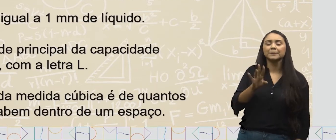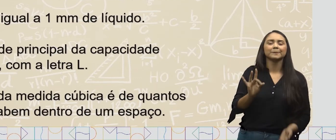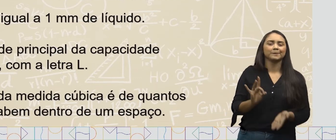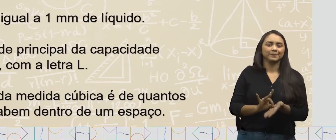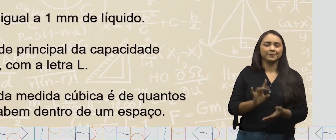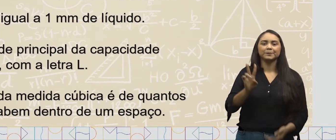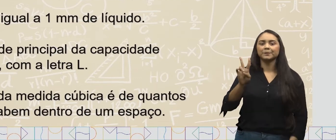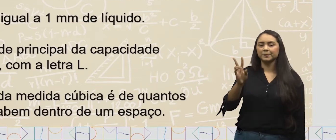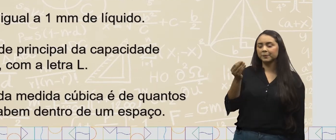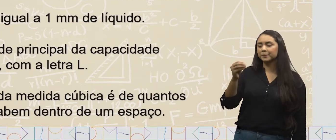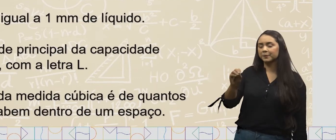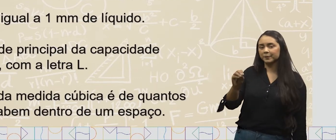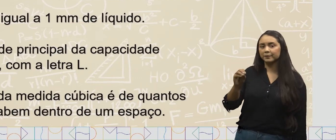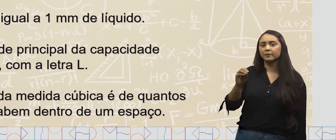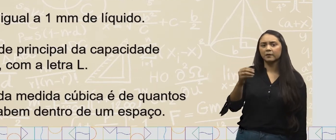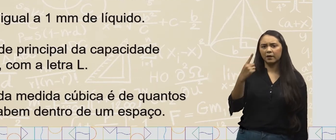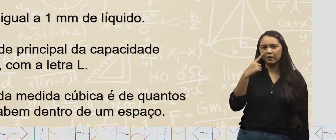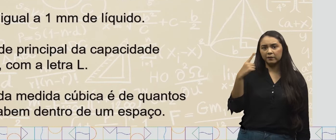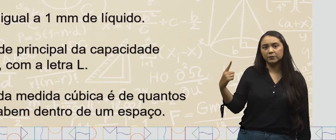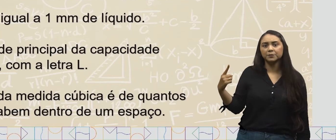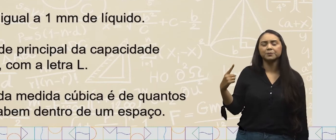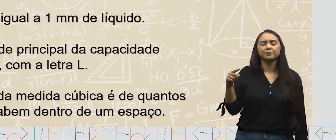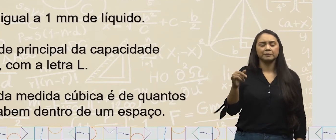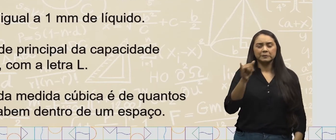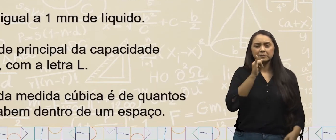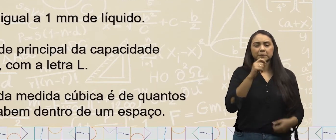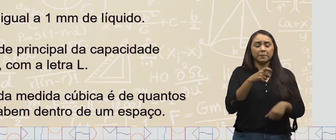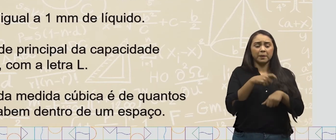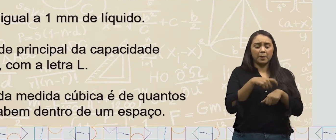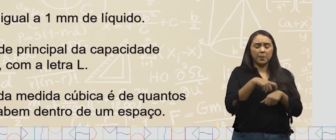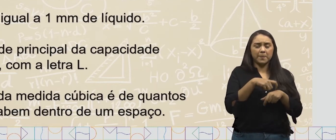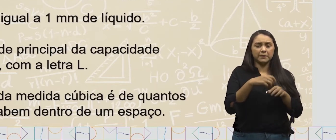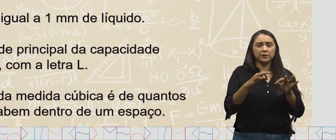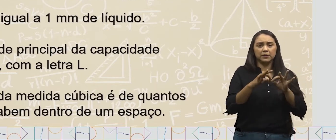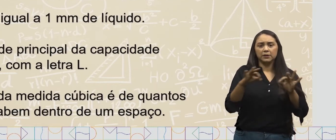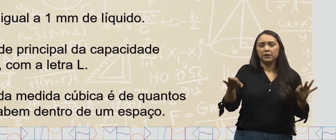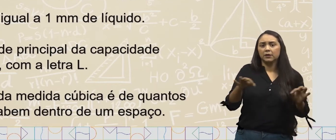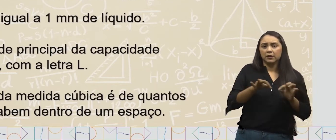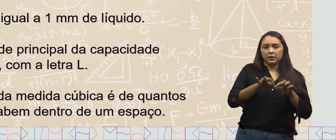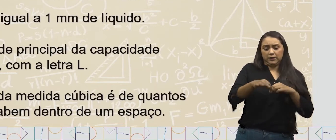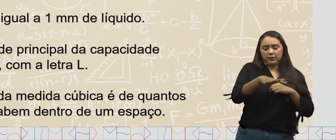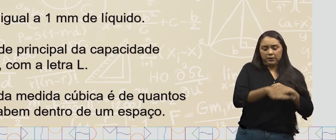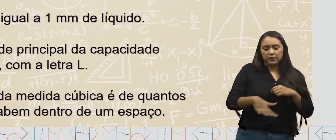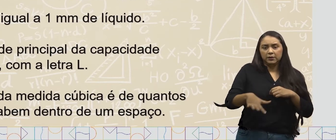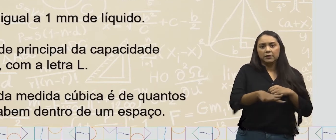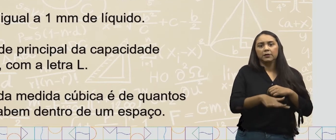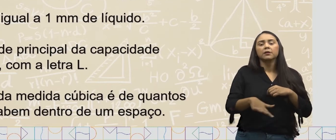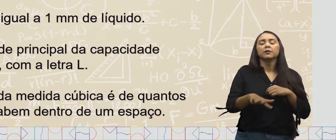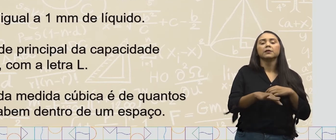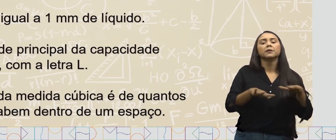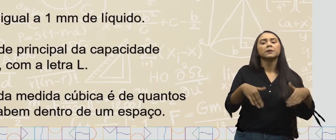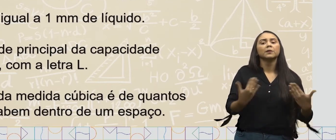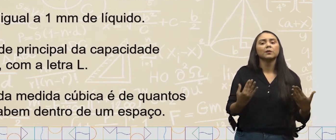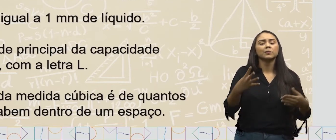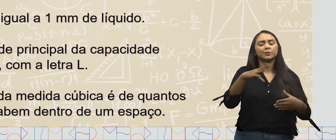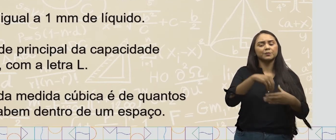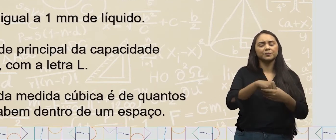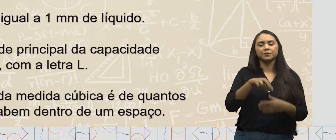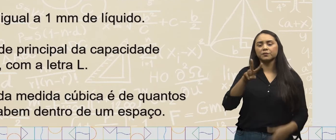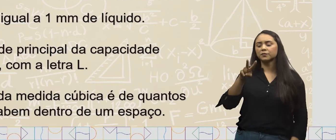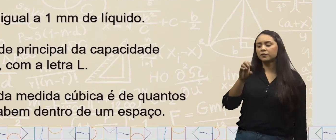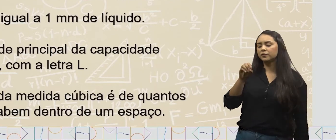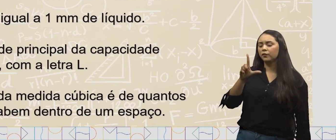É verdadeiro. Observe bem, quando nós vamos medir algum espaço, algum